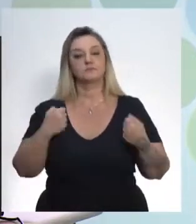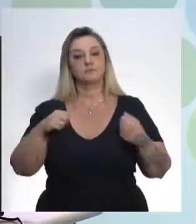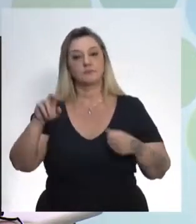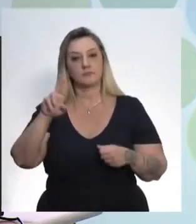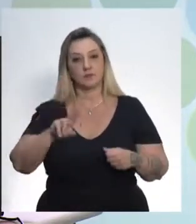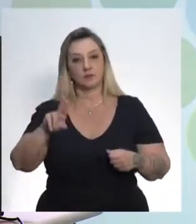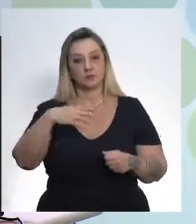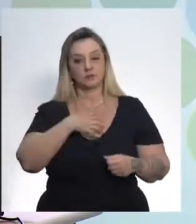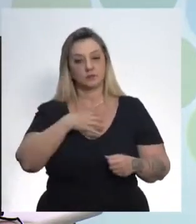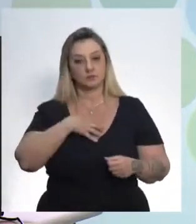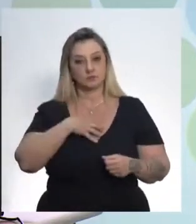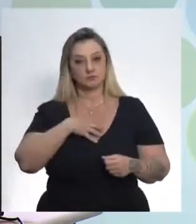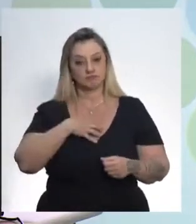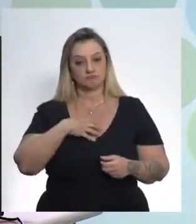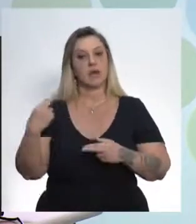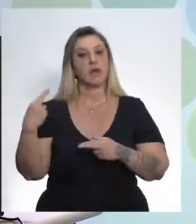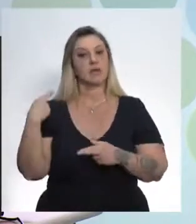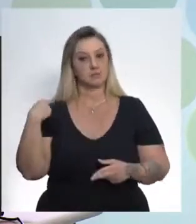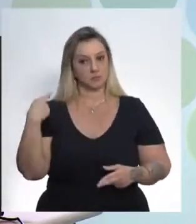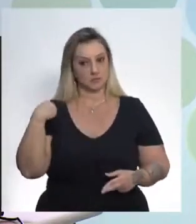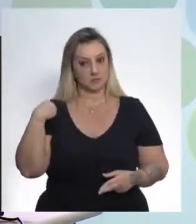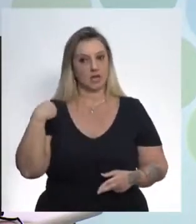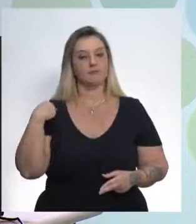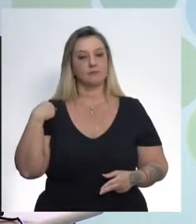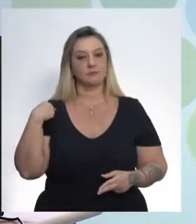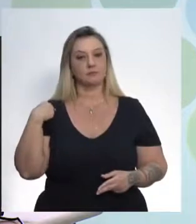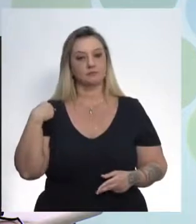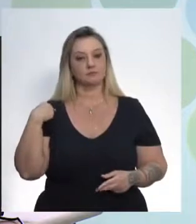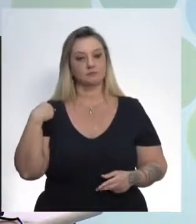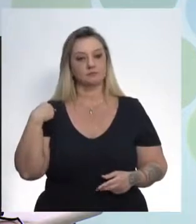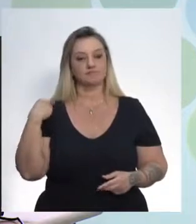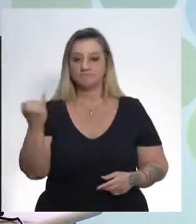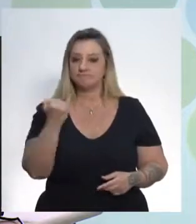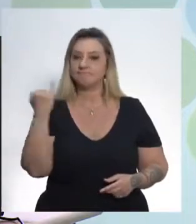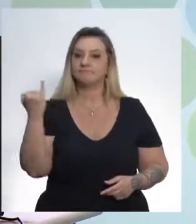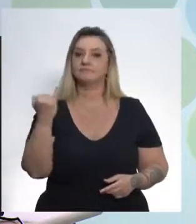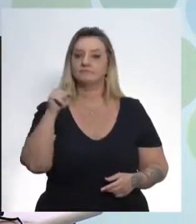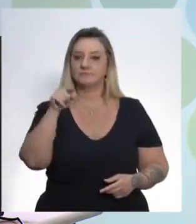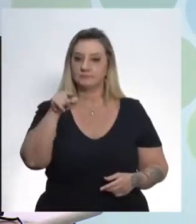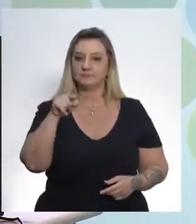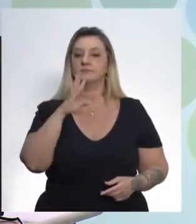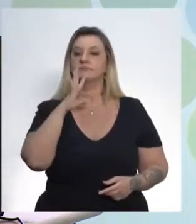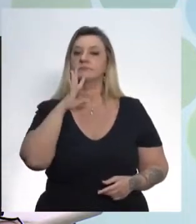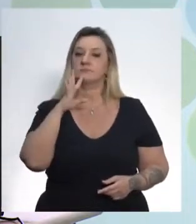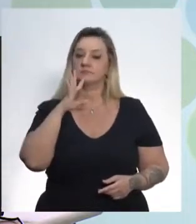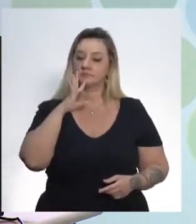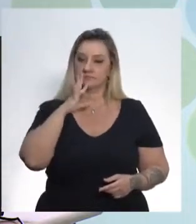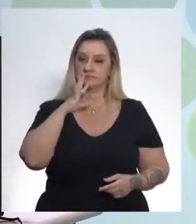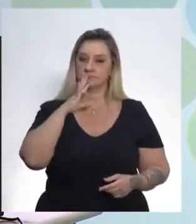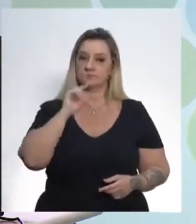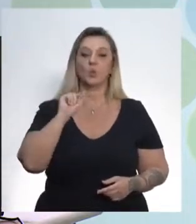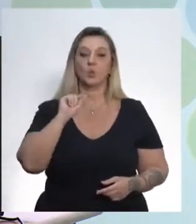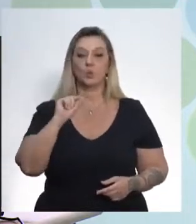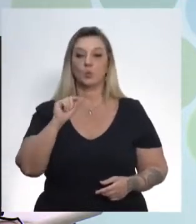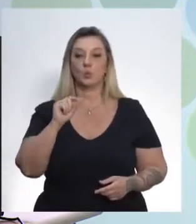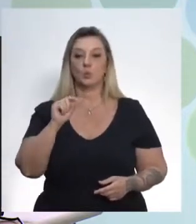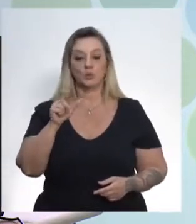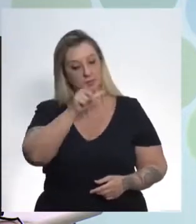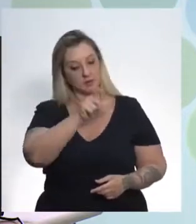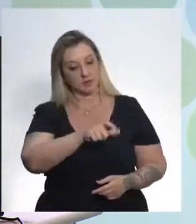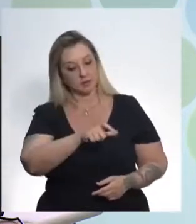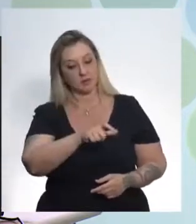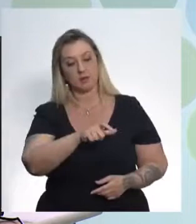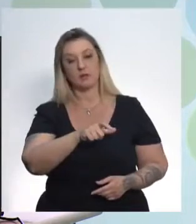utilizado de forma sempre responsável, né, e vai ser muito importante para você conhecer o que o seu colega de